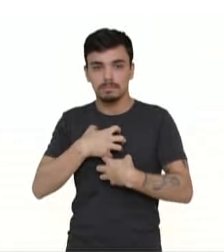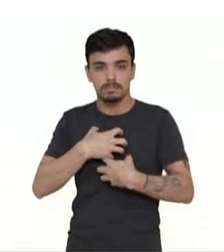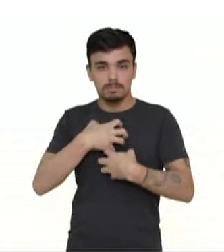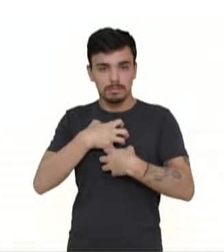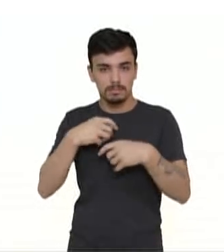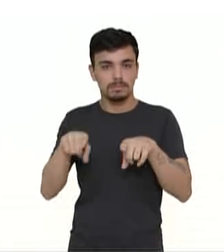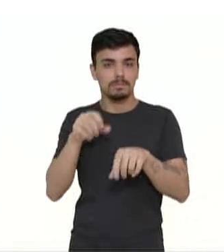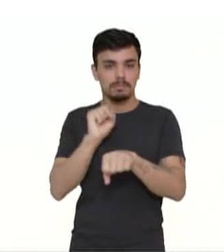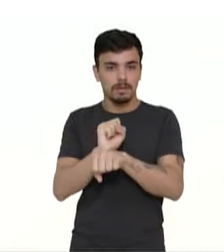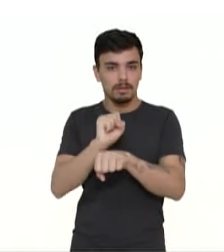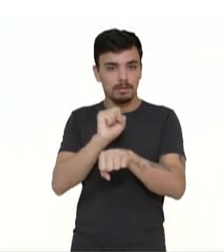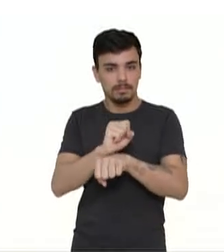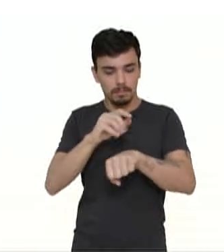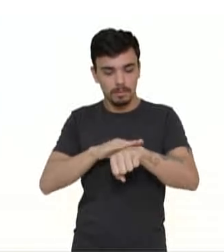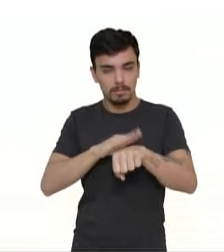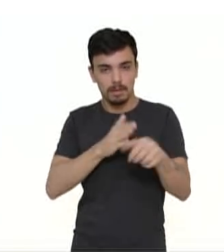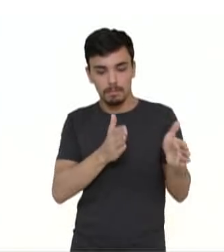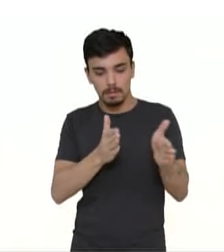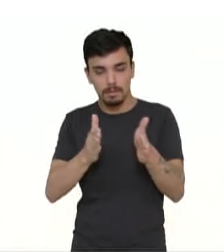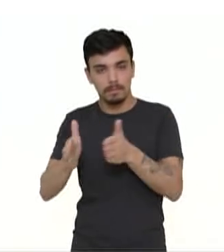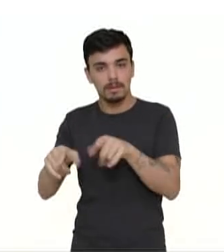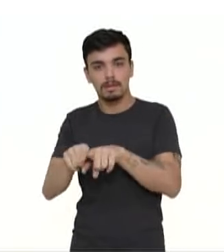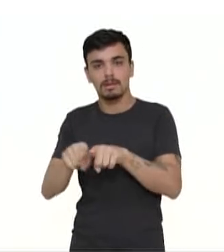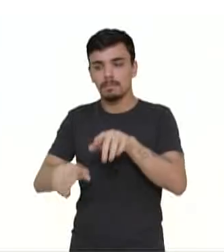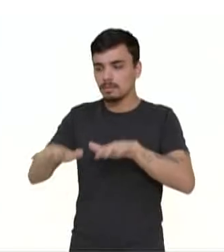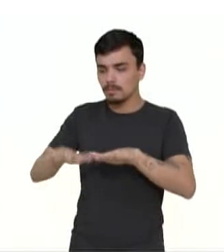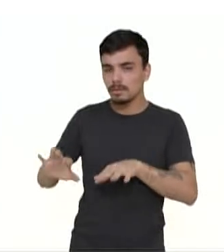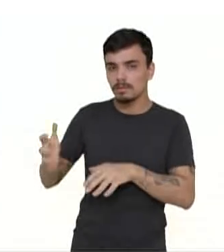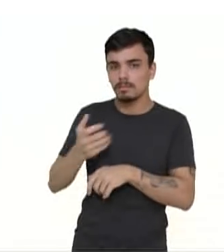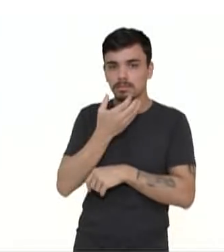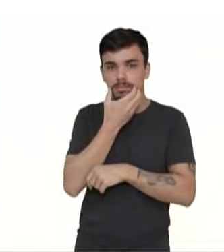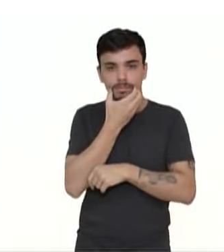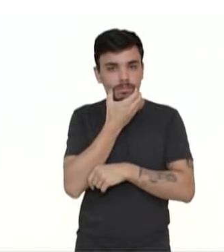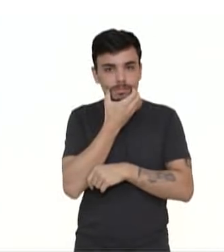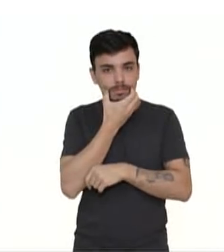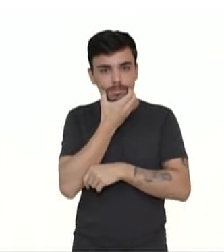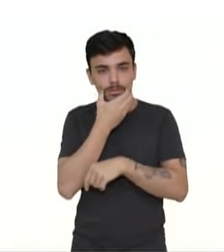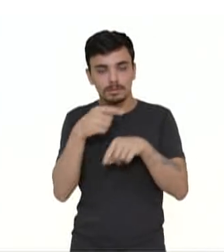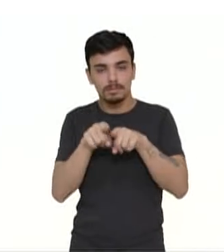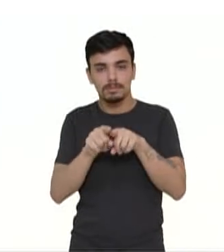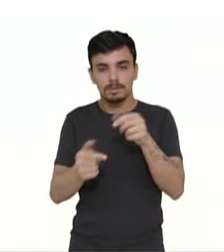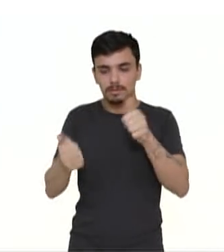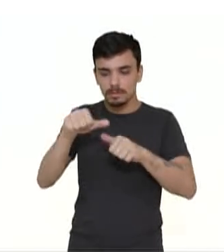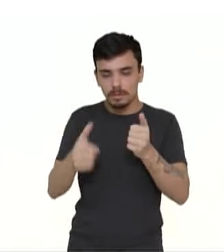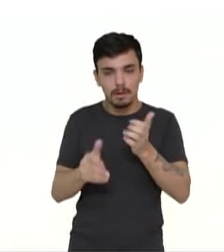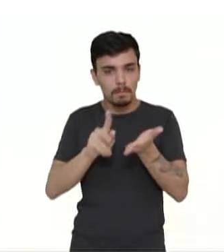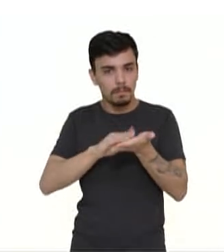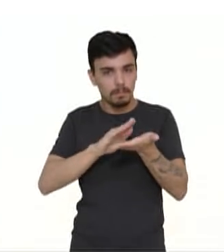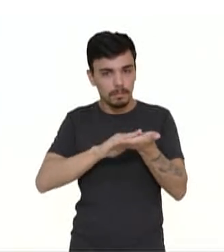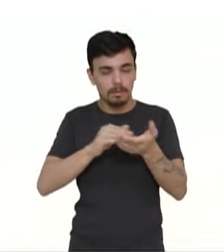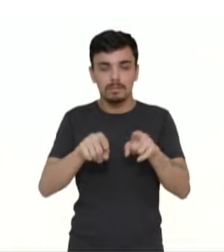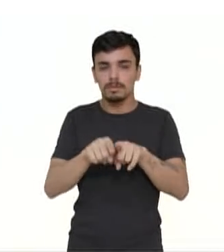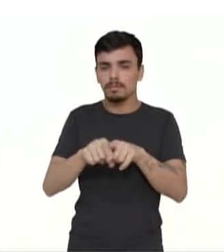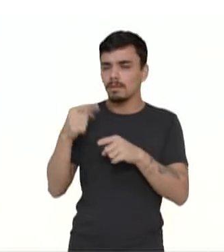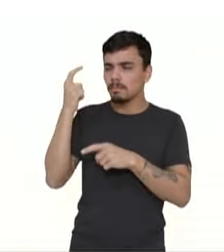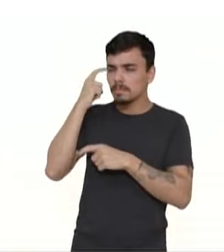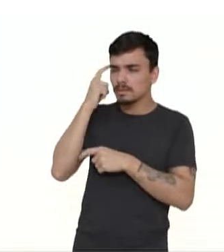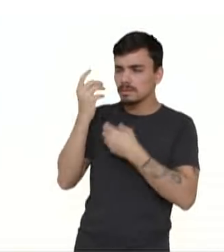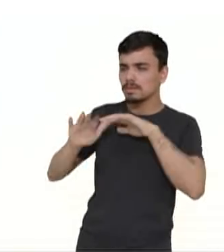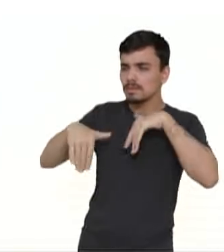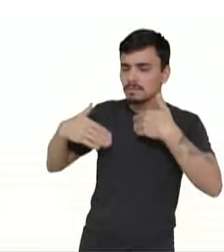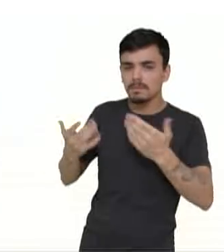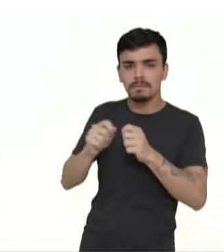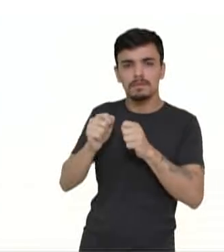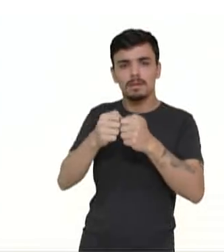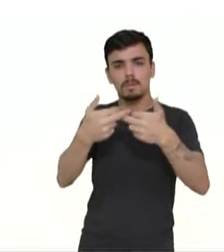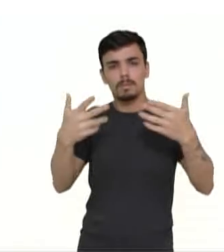a momento, de vez em quando, abalando o queixo que se apoiava conformado na mão, pensando em talvez fazer